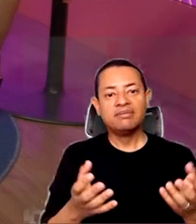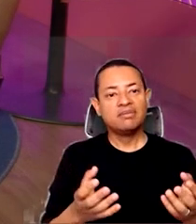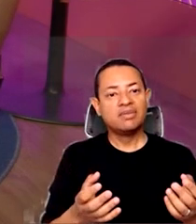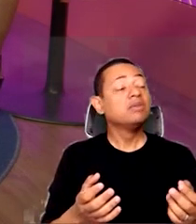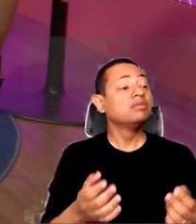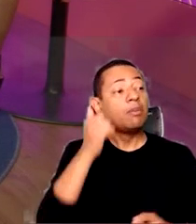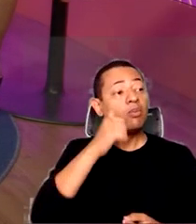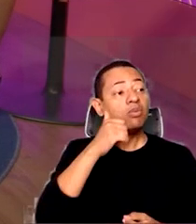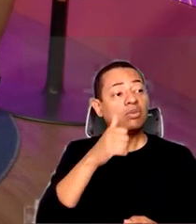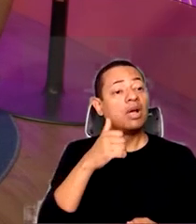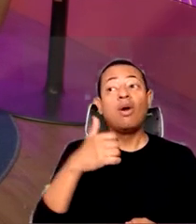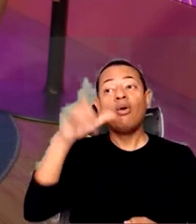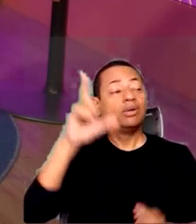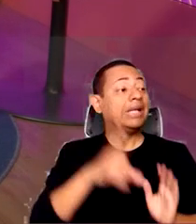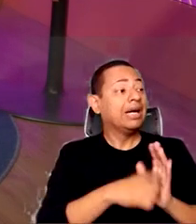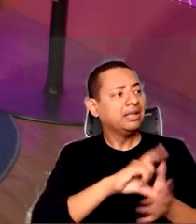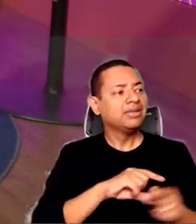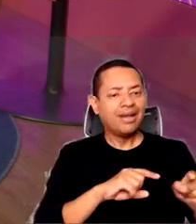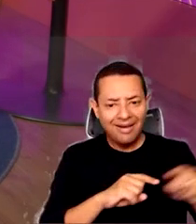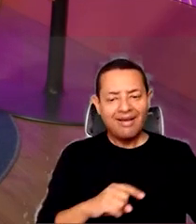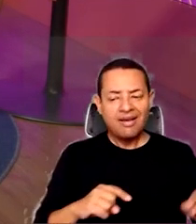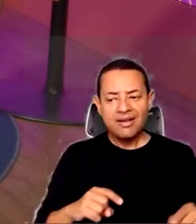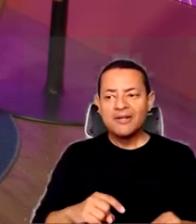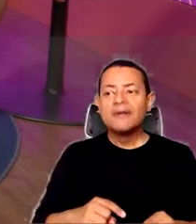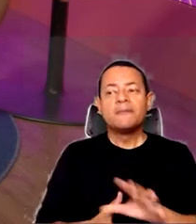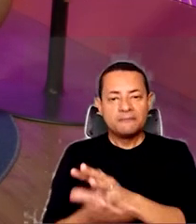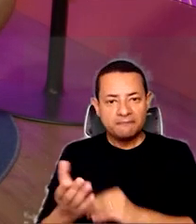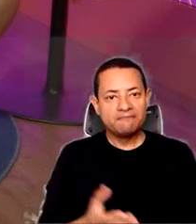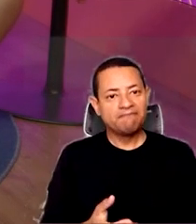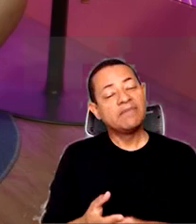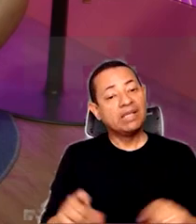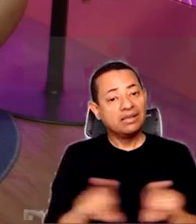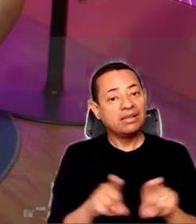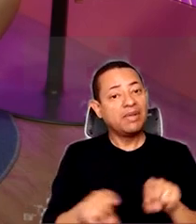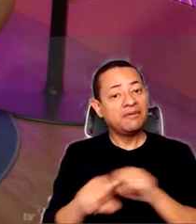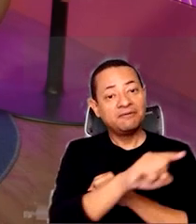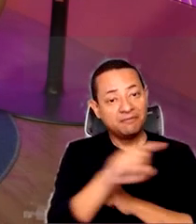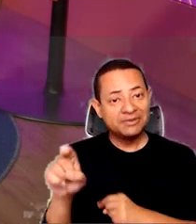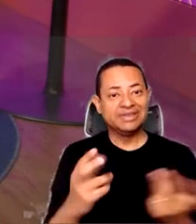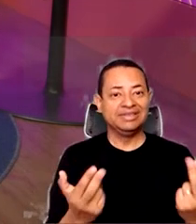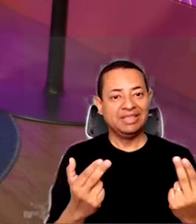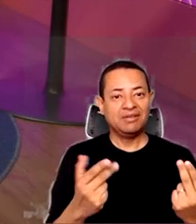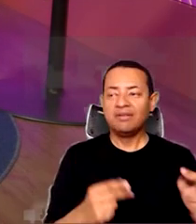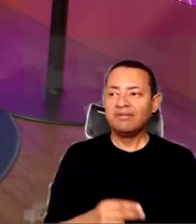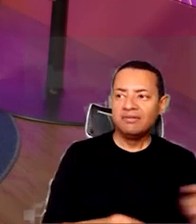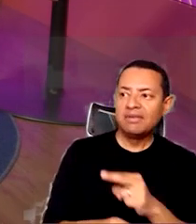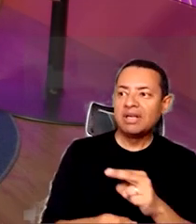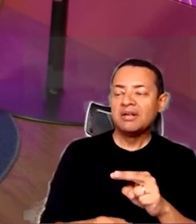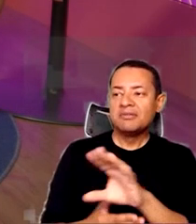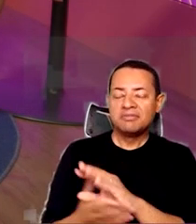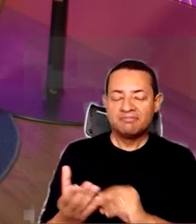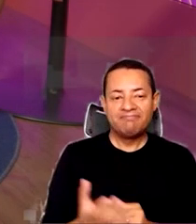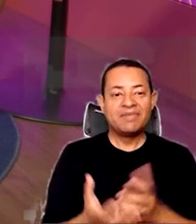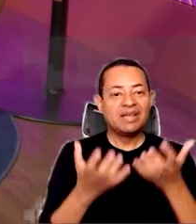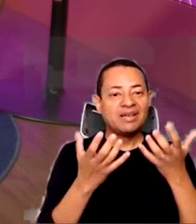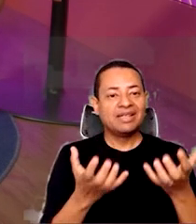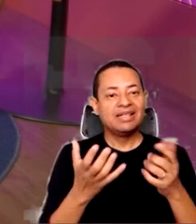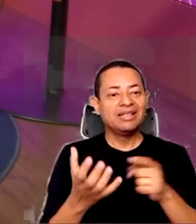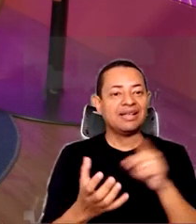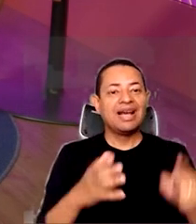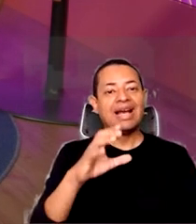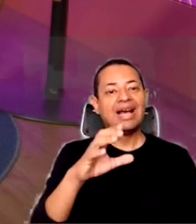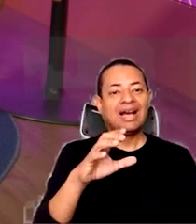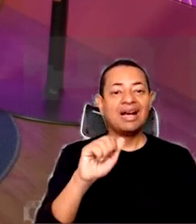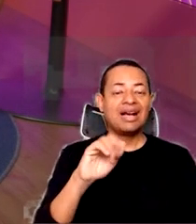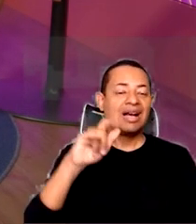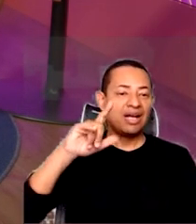inspiradas por outras mulheres eu espero que a história delas inspirem a de vocês també E aí queria que a Carol falasse pra